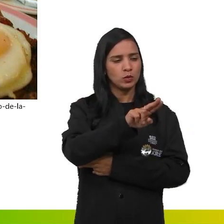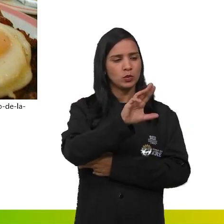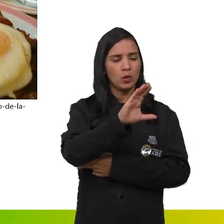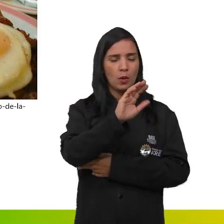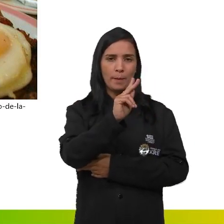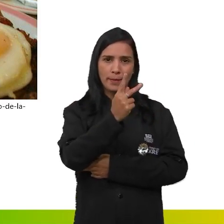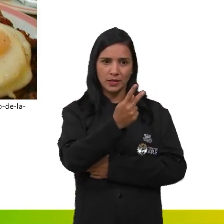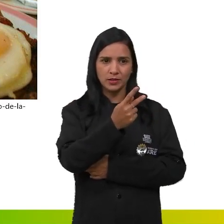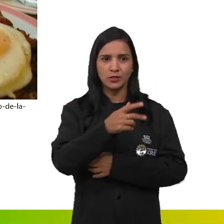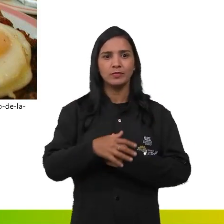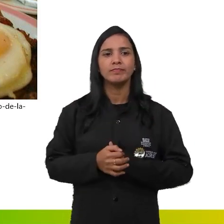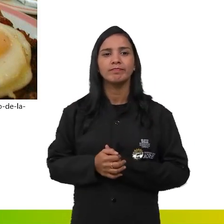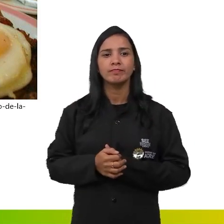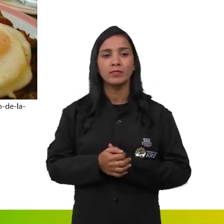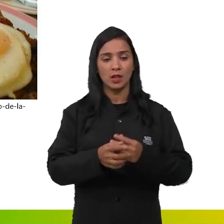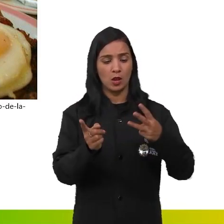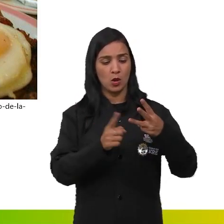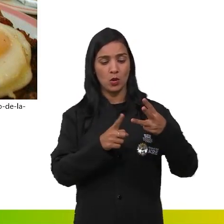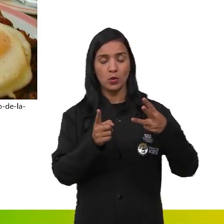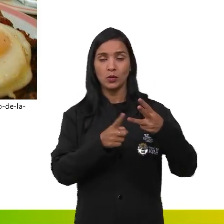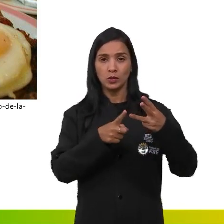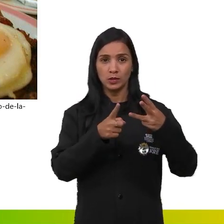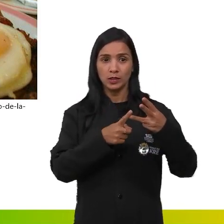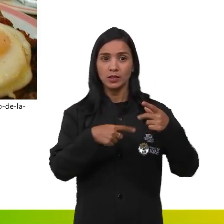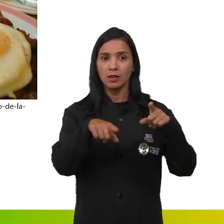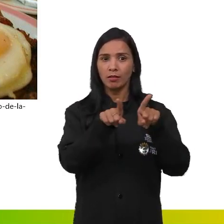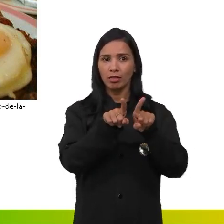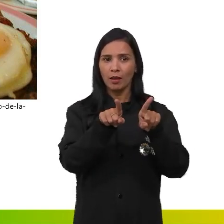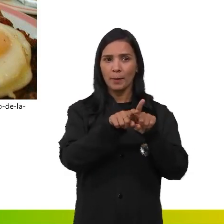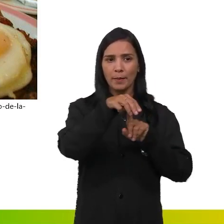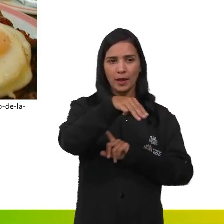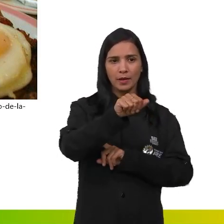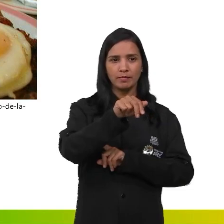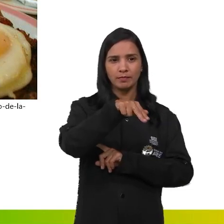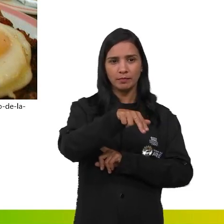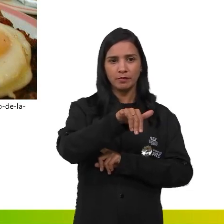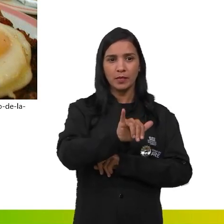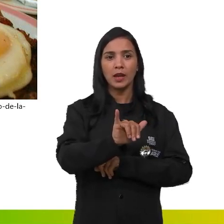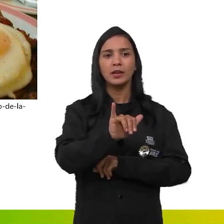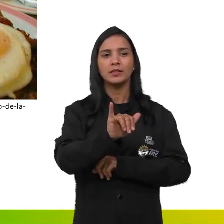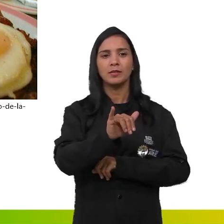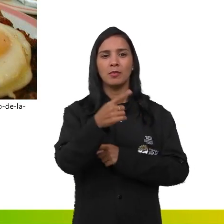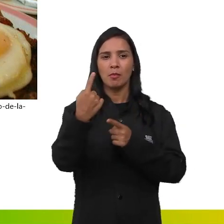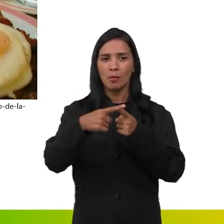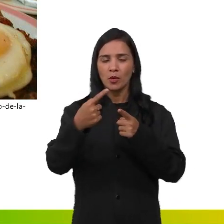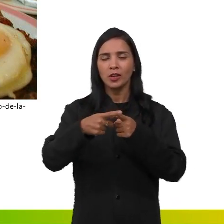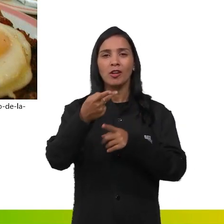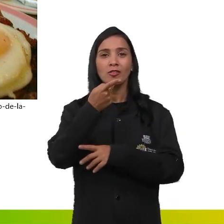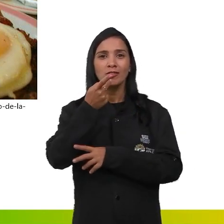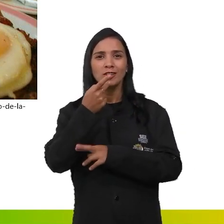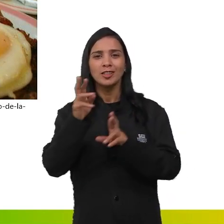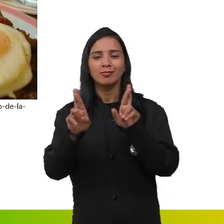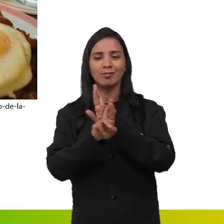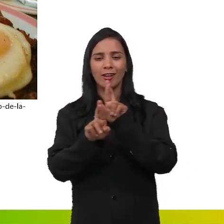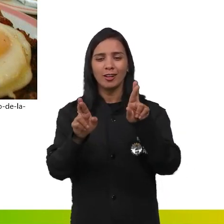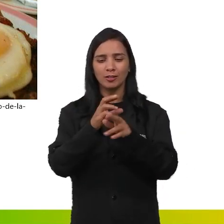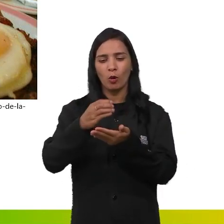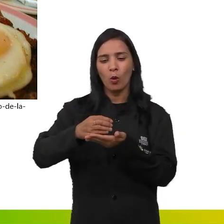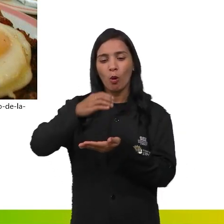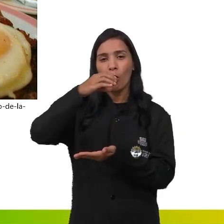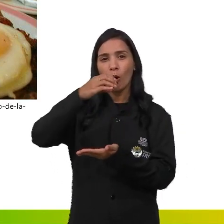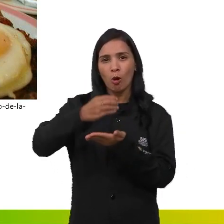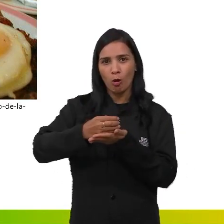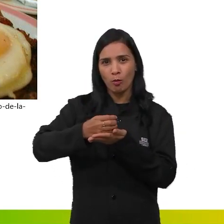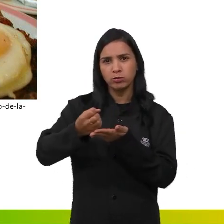terceiro exemplo, nós temos o how many, porque nós estamos falando de glasses of water, nós estamos falando de copos